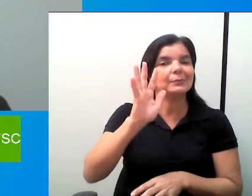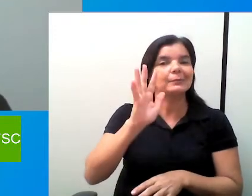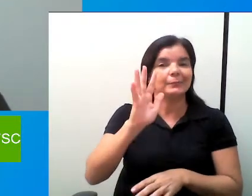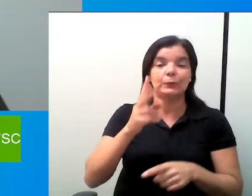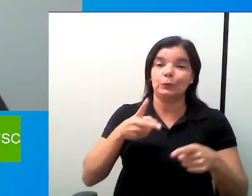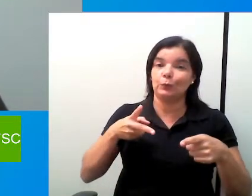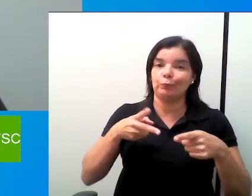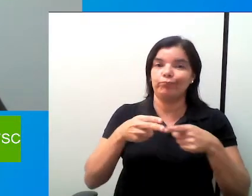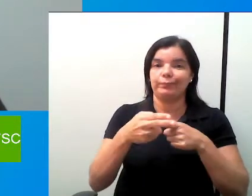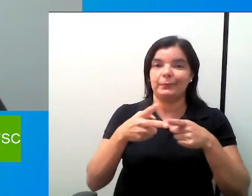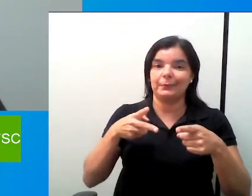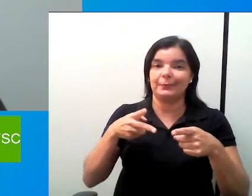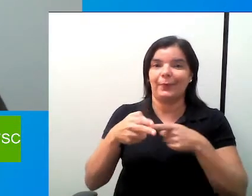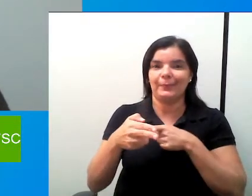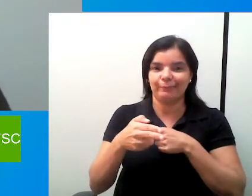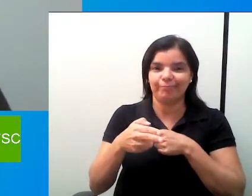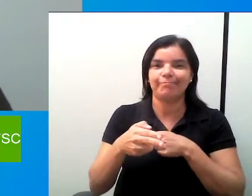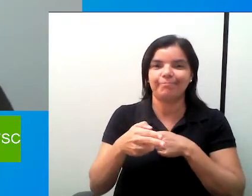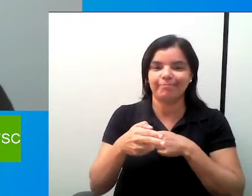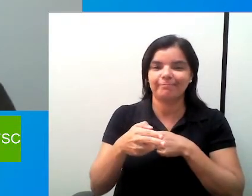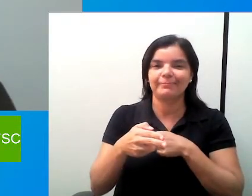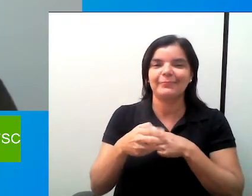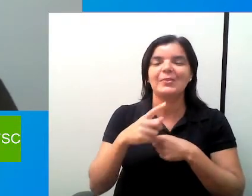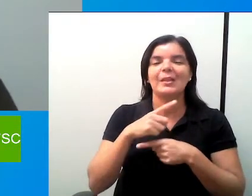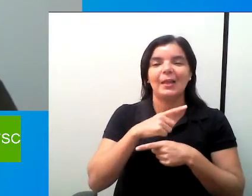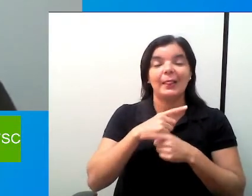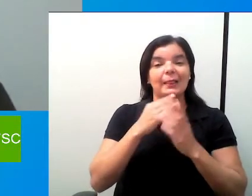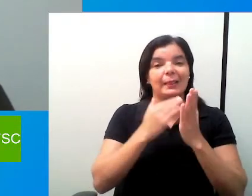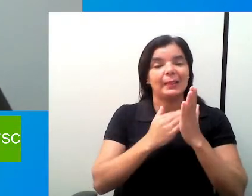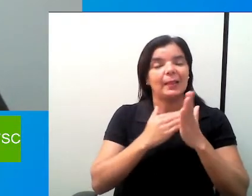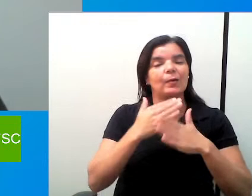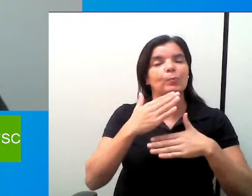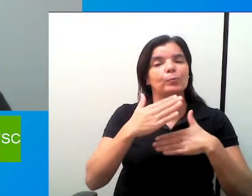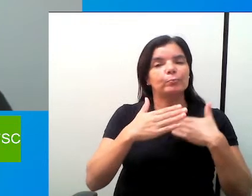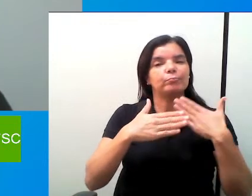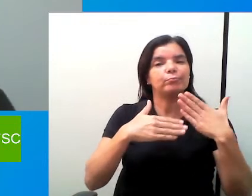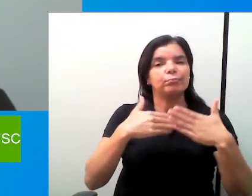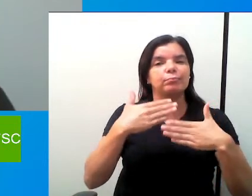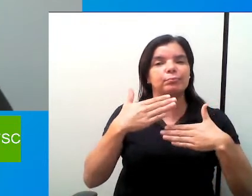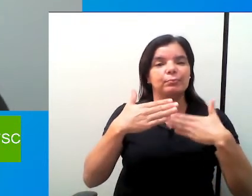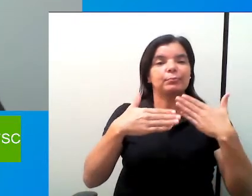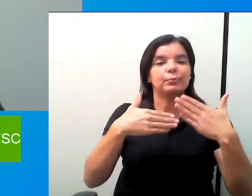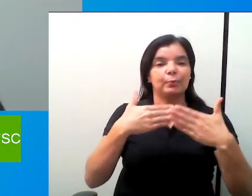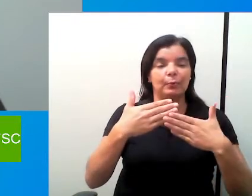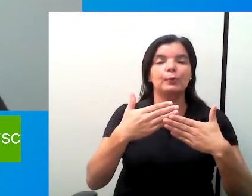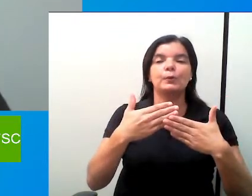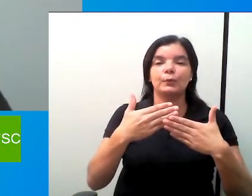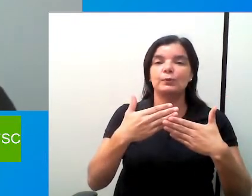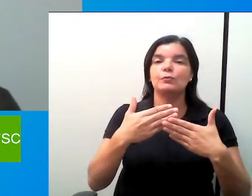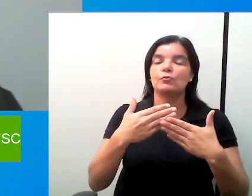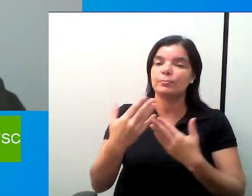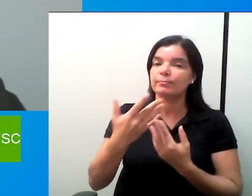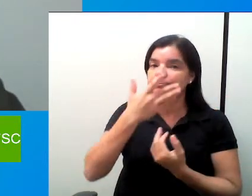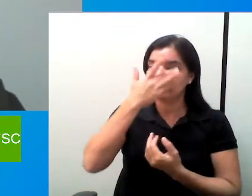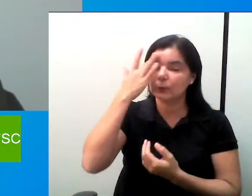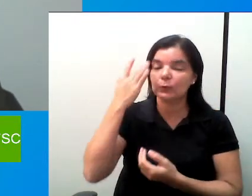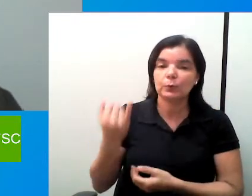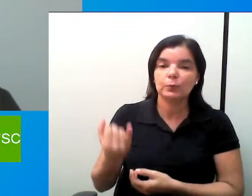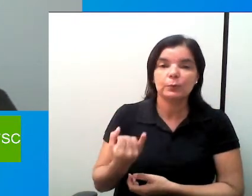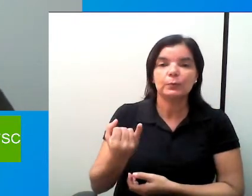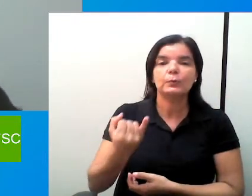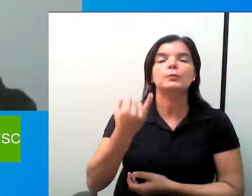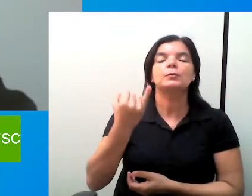né? Então, a gente tem esse aumento gradativo, né? De protagonismo e um